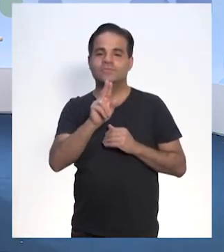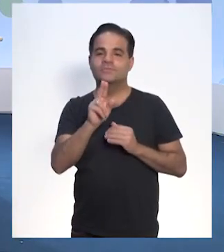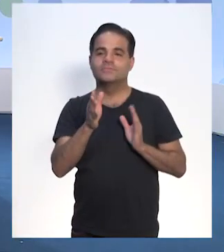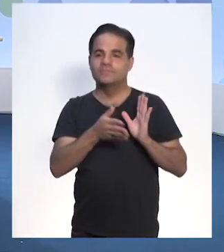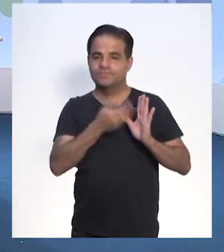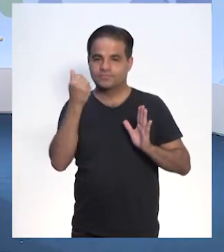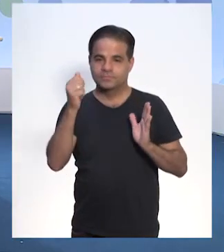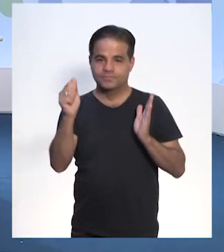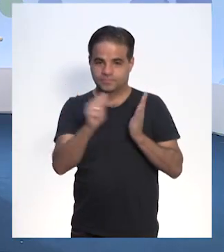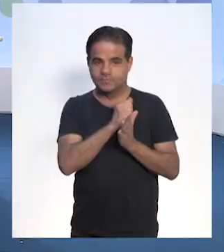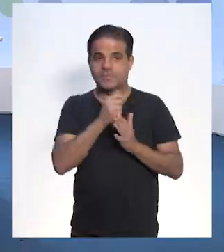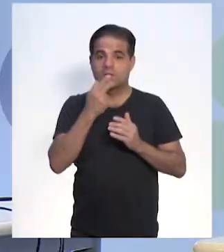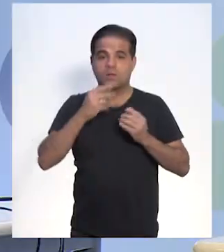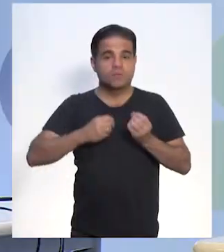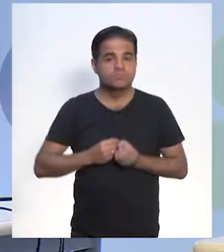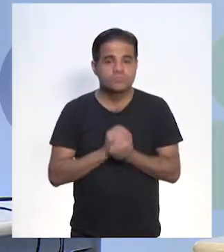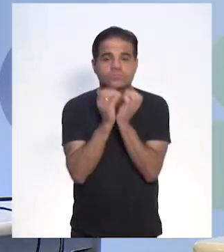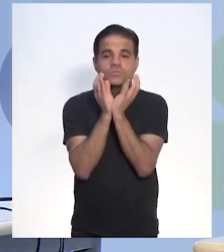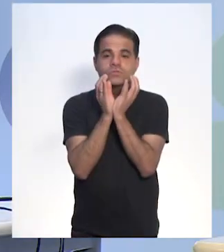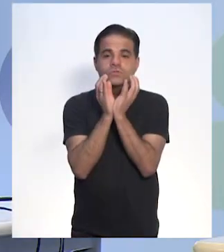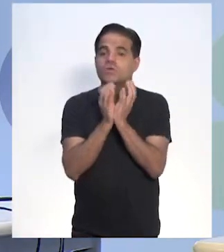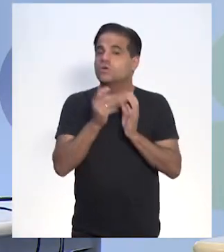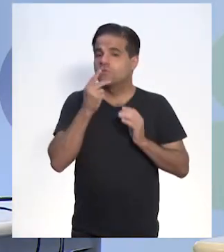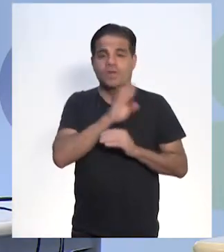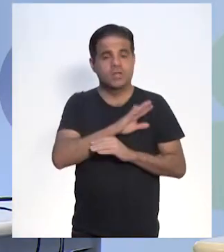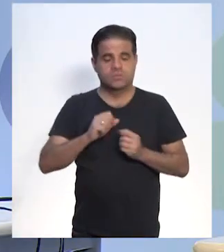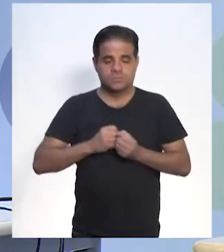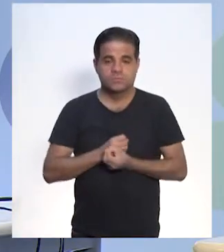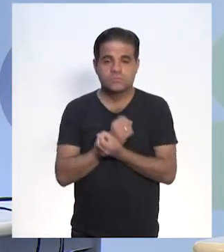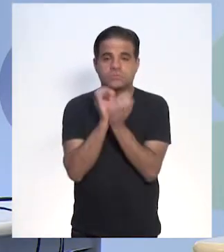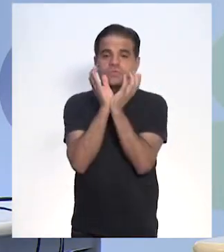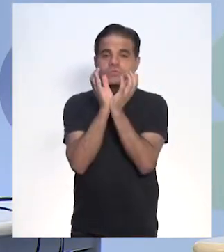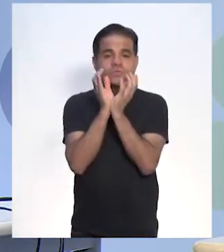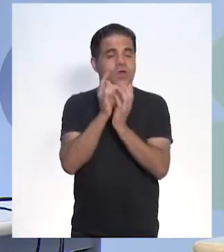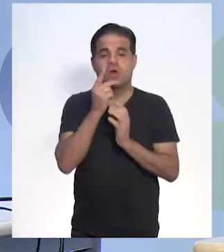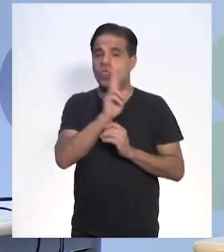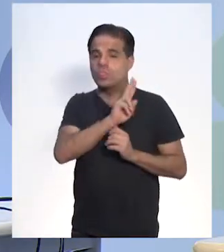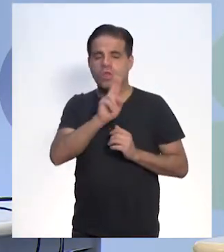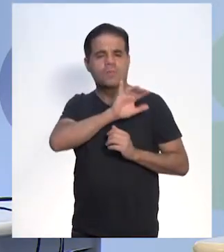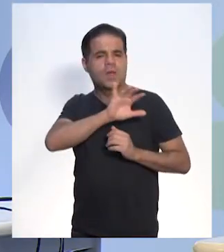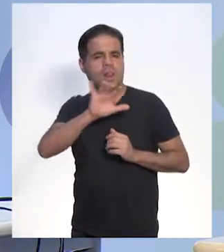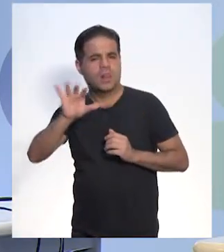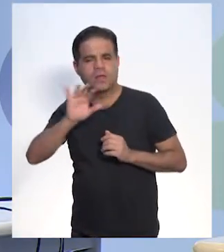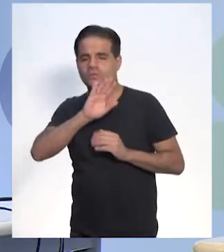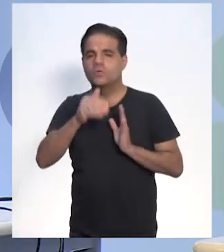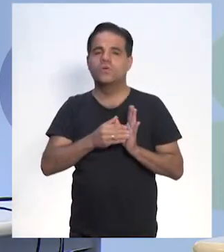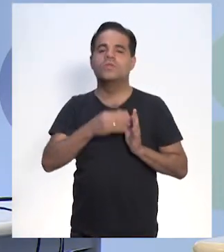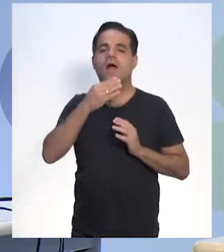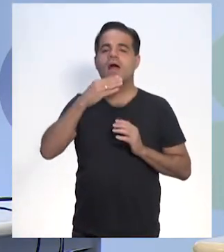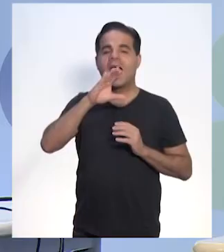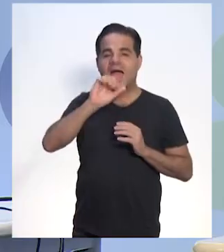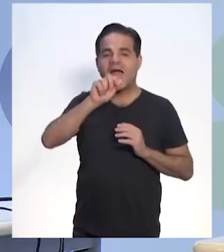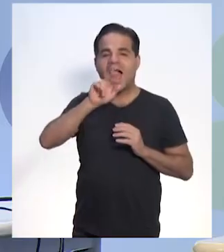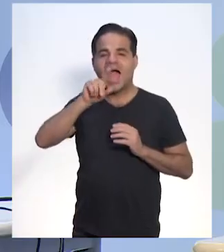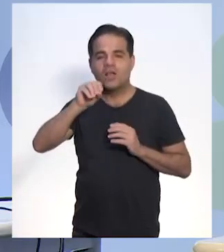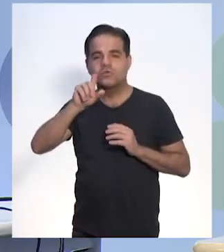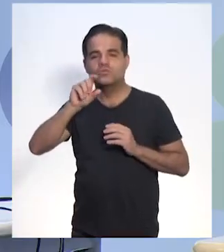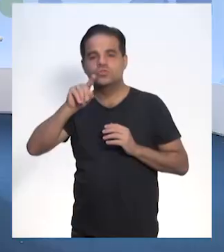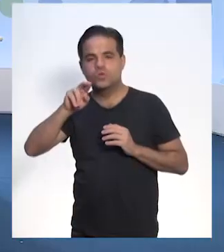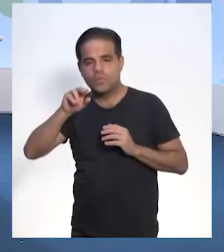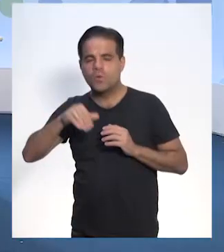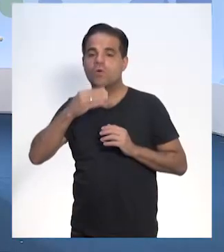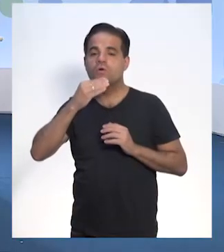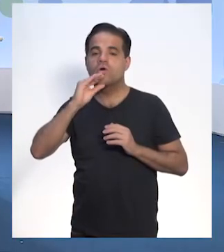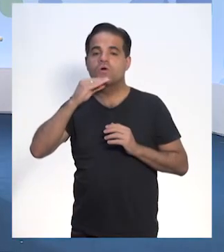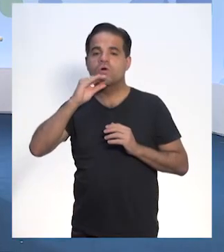Pois é, porque a gente só fala Shakespeare, né? Então a gente não coloca o nome todo lá. O Carlos Drummond a gente coloca porque tem outros